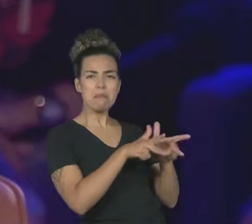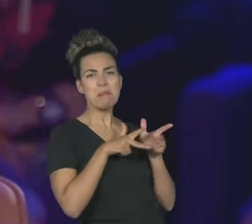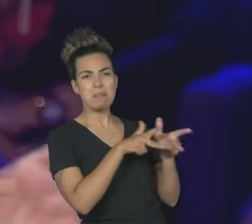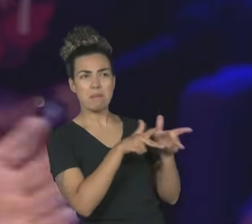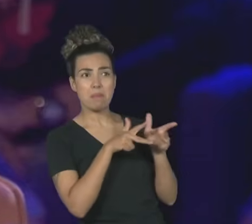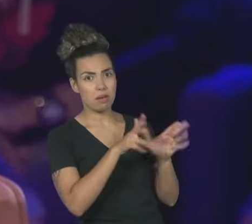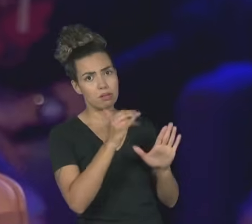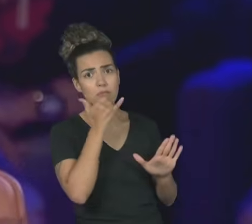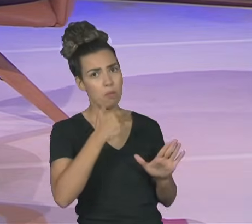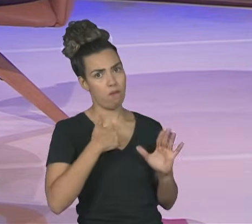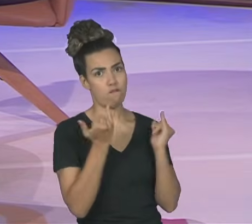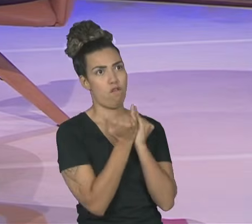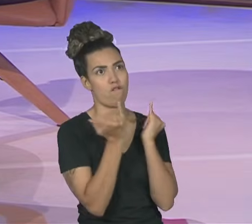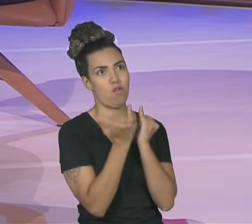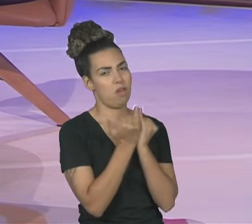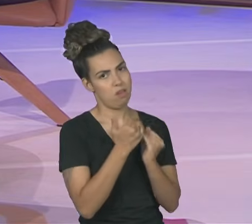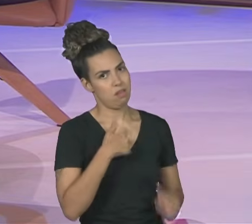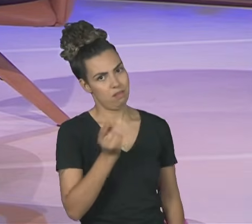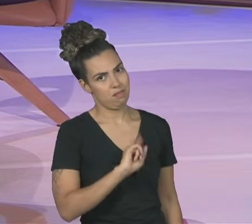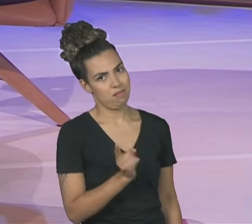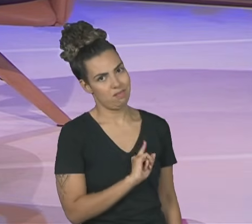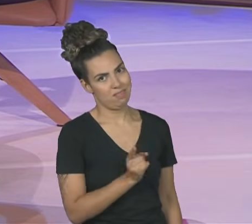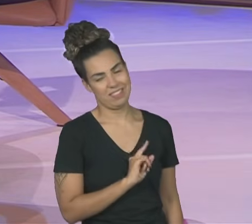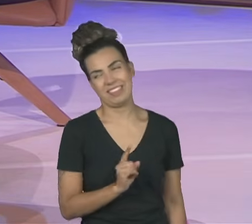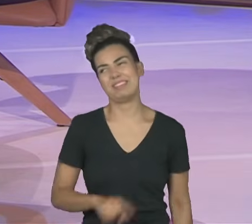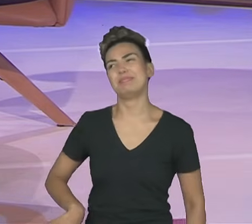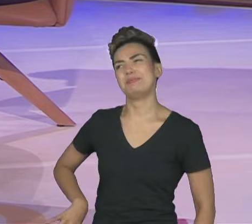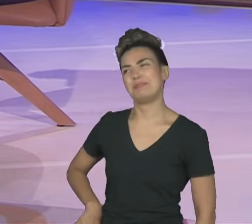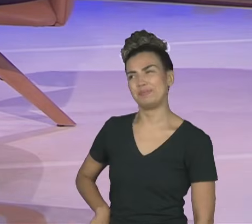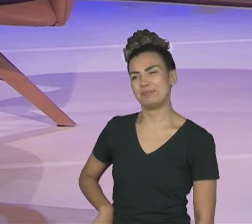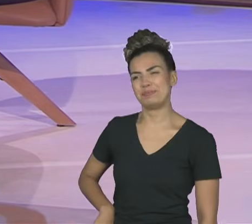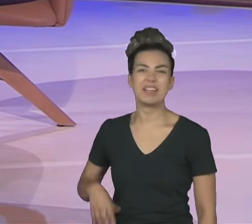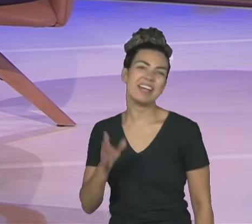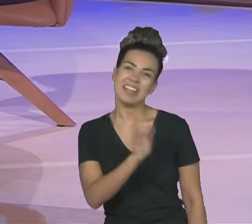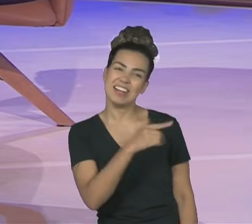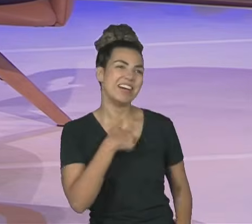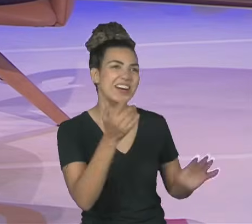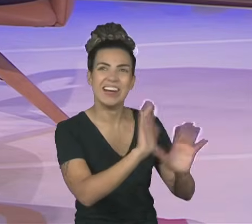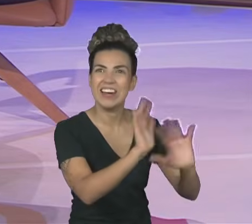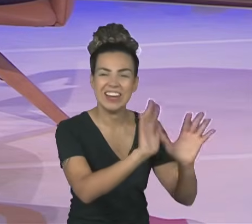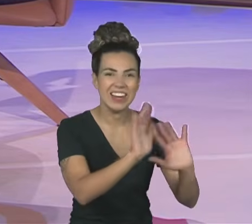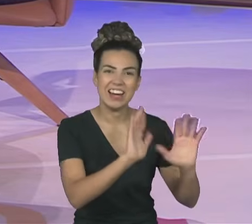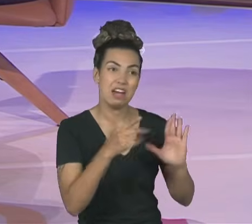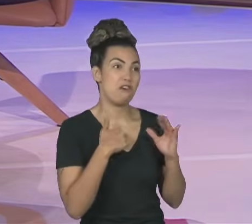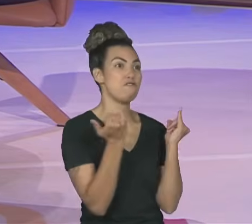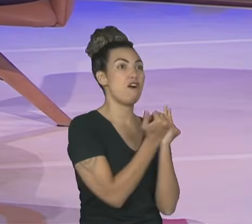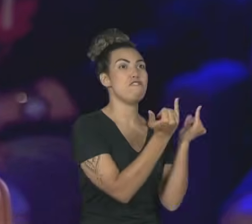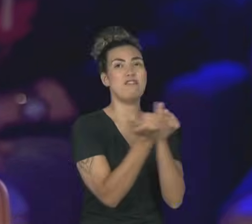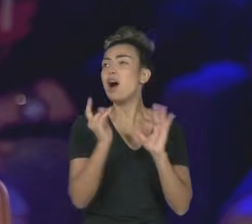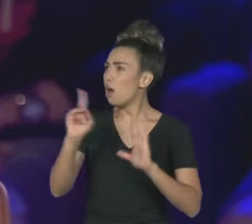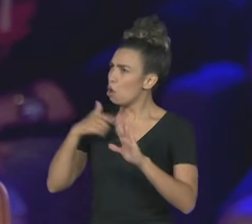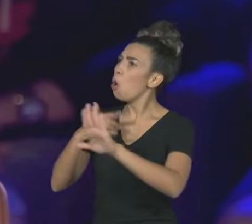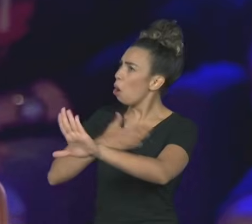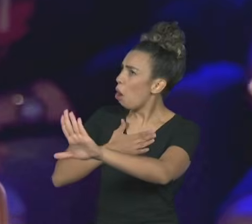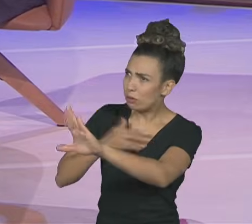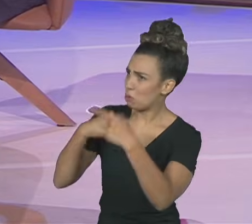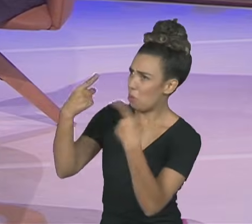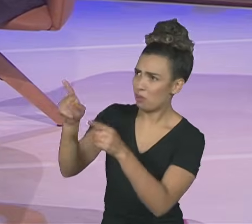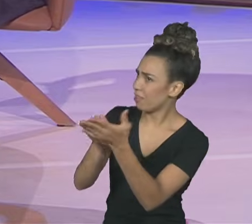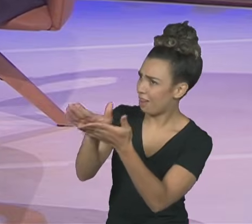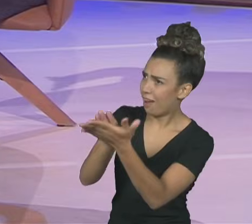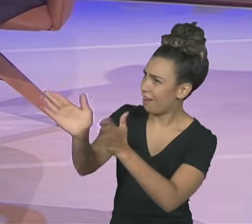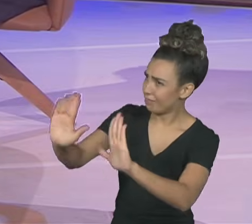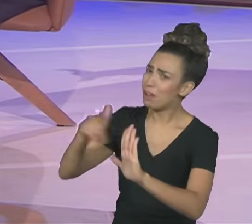atenção. A gente que é psicanálise é uma denegação. Eu não sou fofoqueiro. Eu não sou fofoqueiro. Eu também não quero te